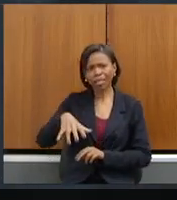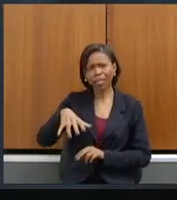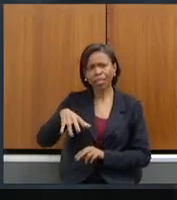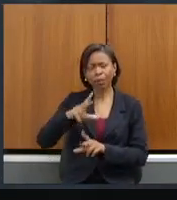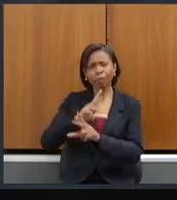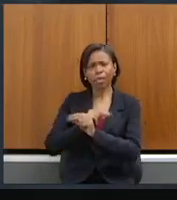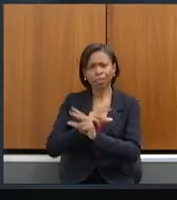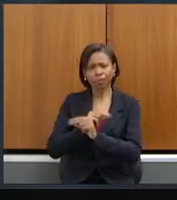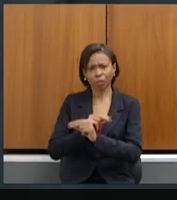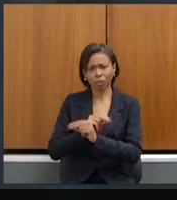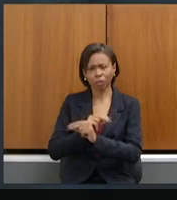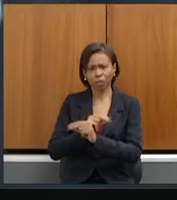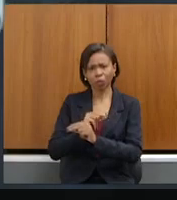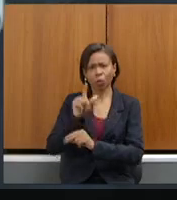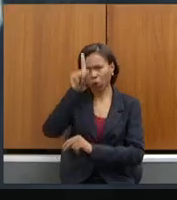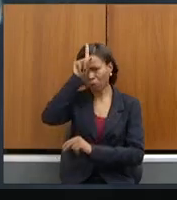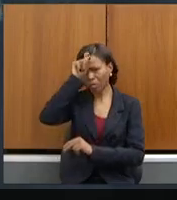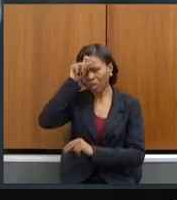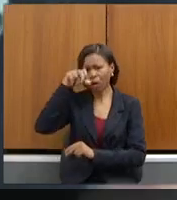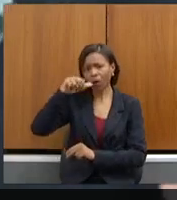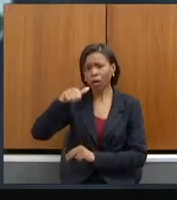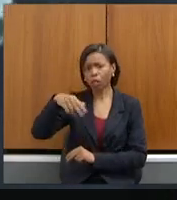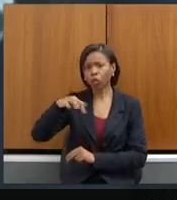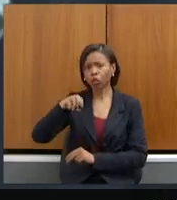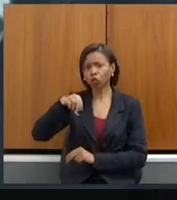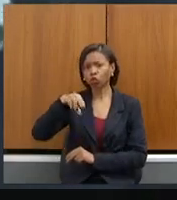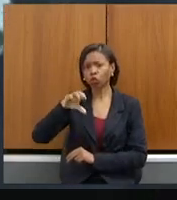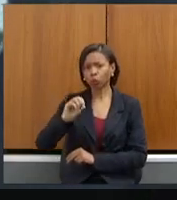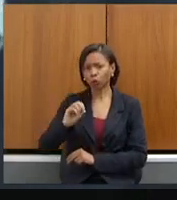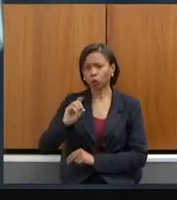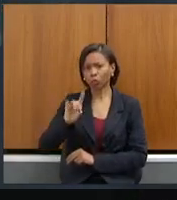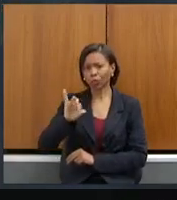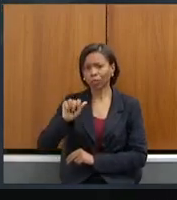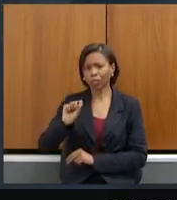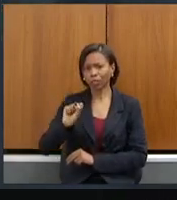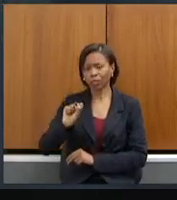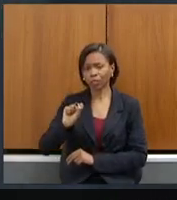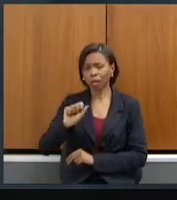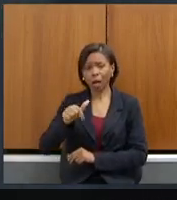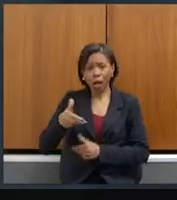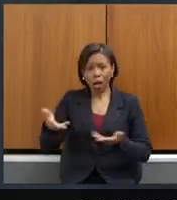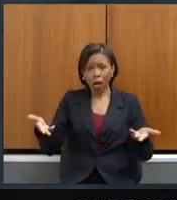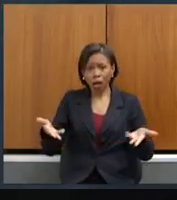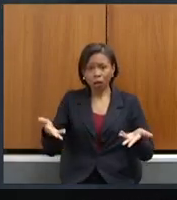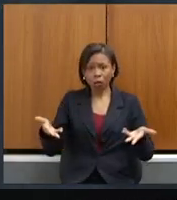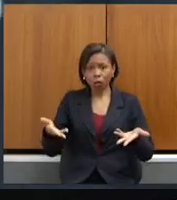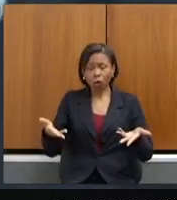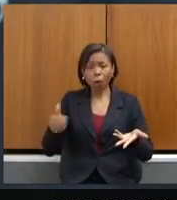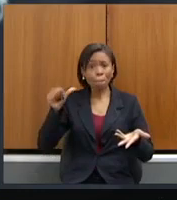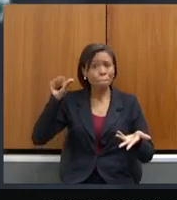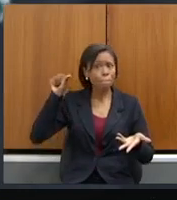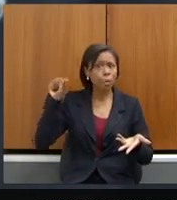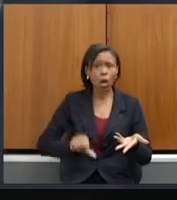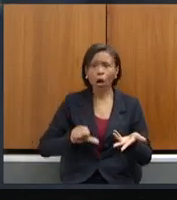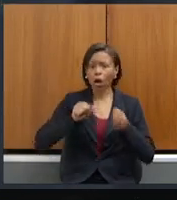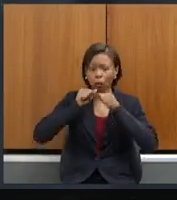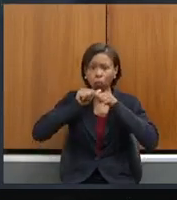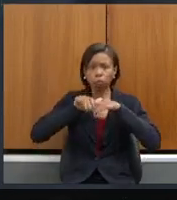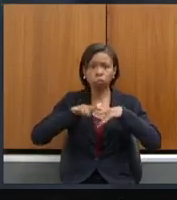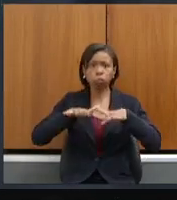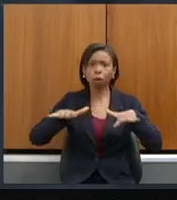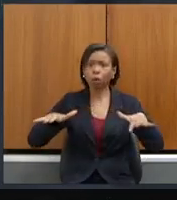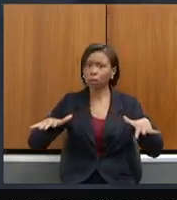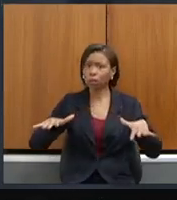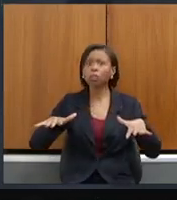ocorre e nós estamos enfrentando a pior pandemia da história é bem 21 da população de Patos de Minas